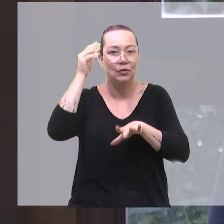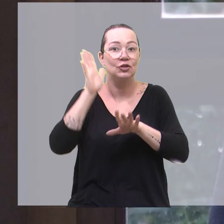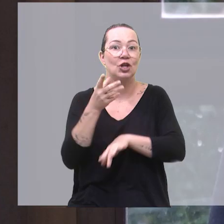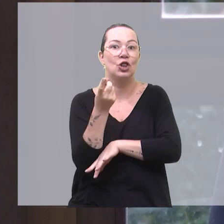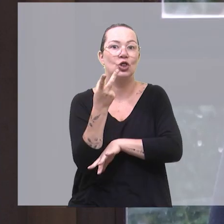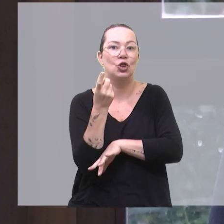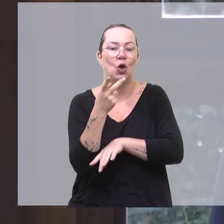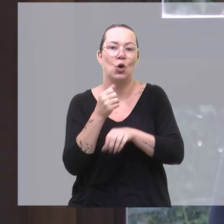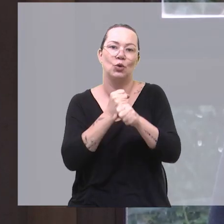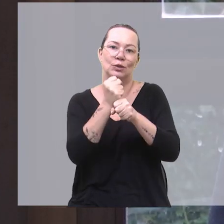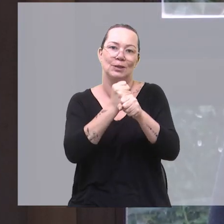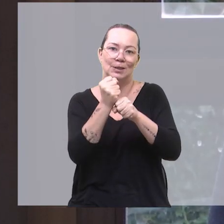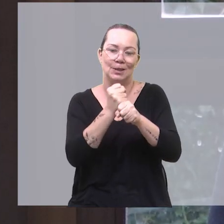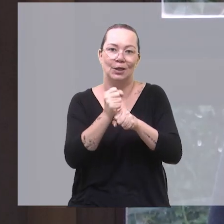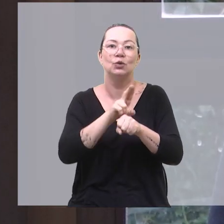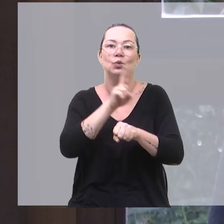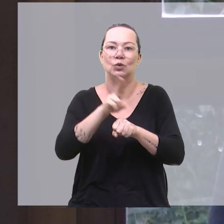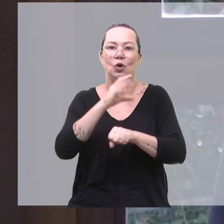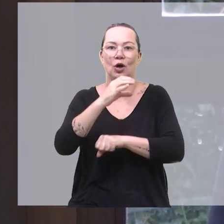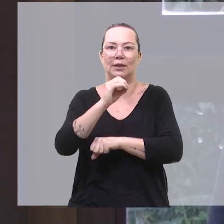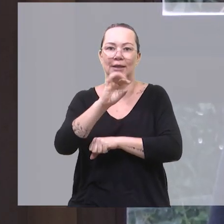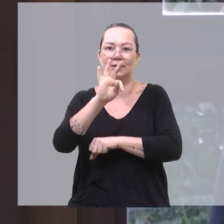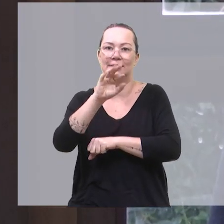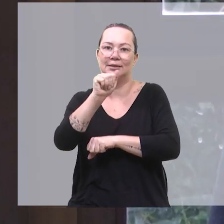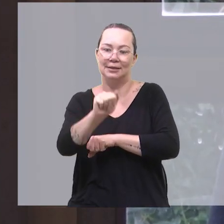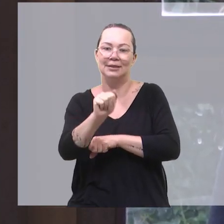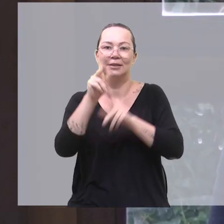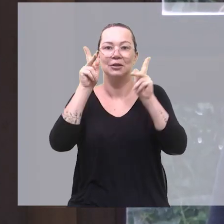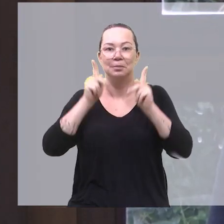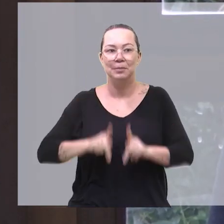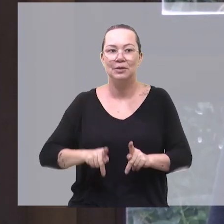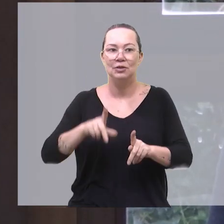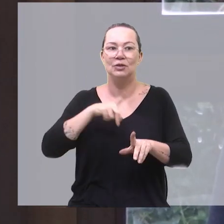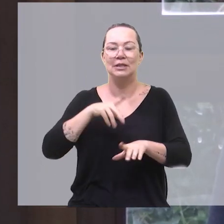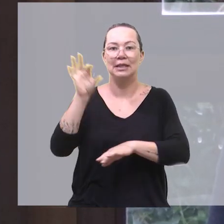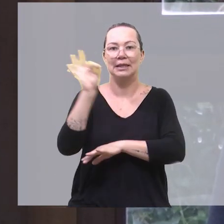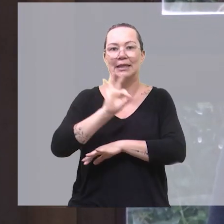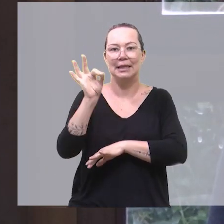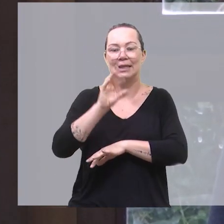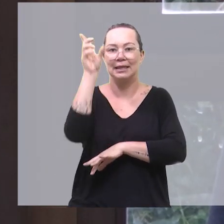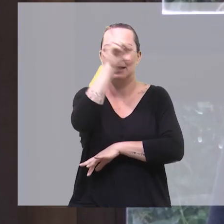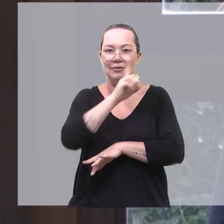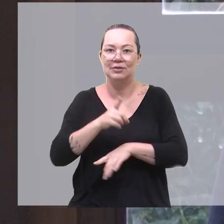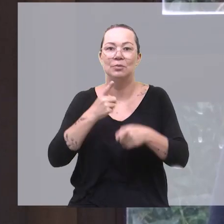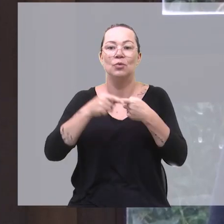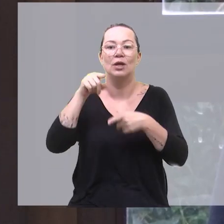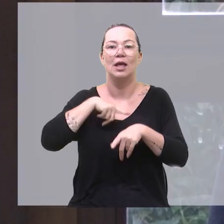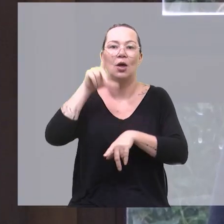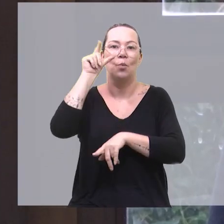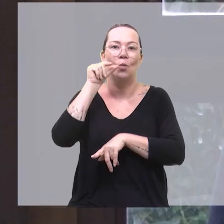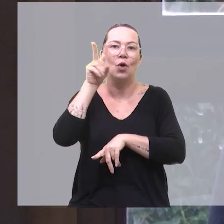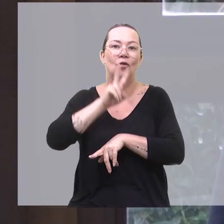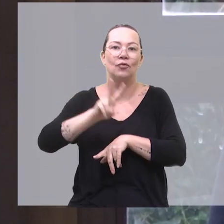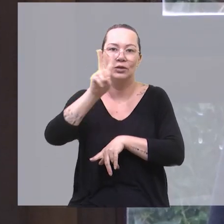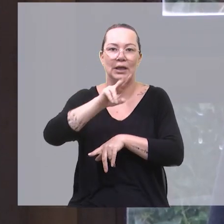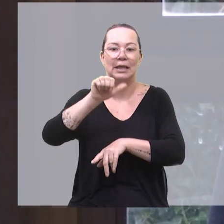Municipal há 12 anos pelas cotas de pessoa com deficiência, em virtude da baixa visão